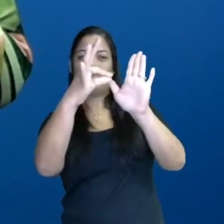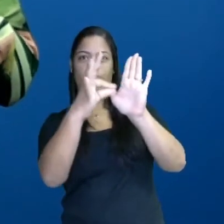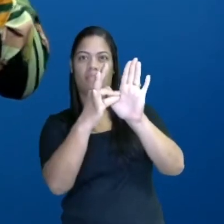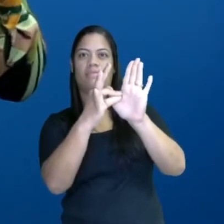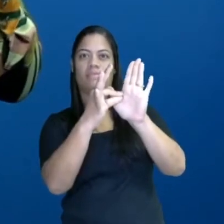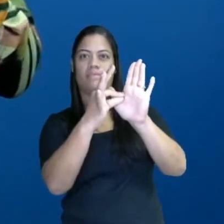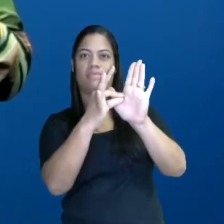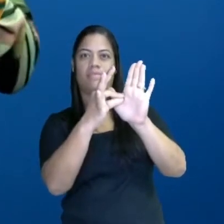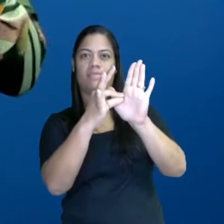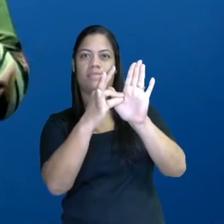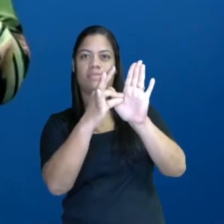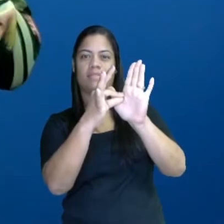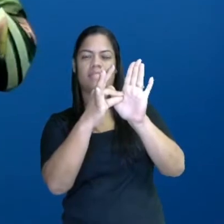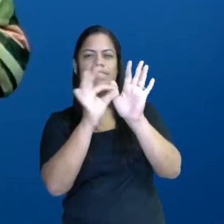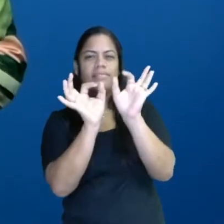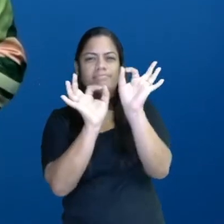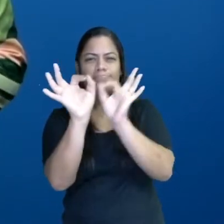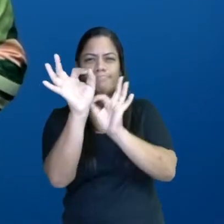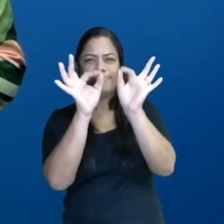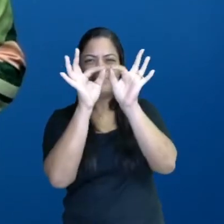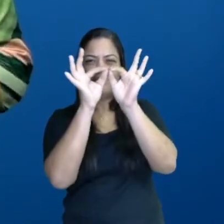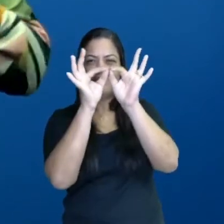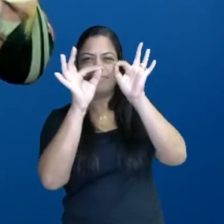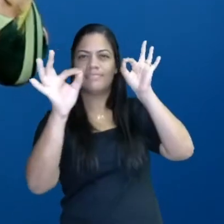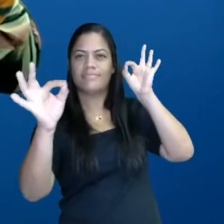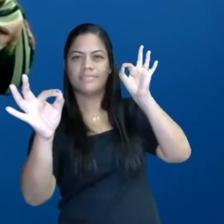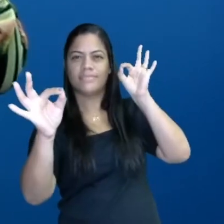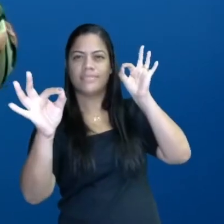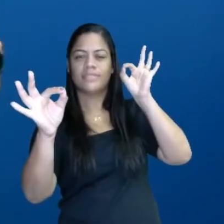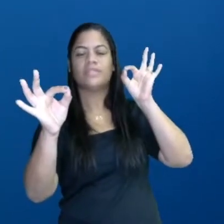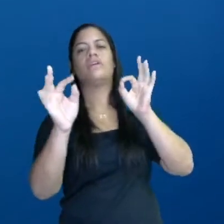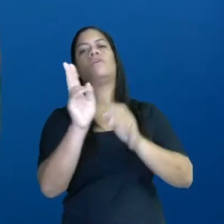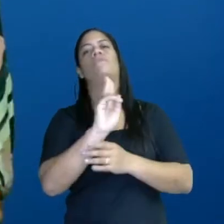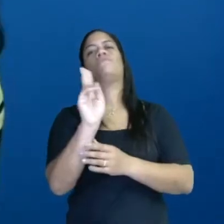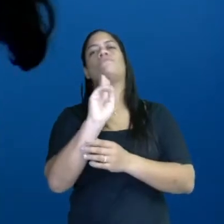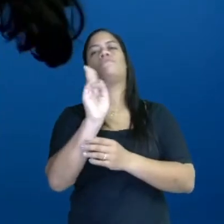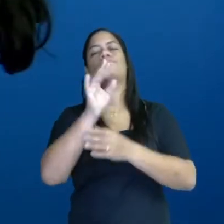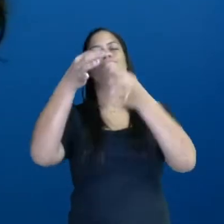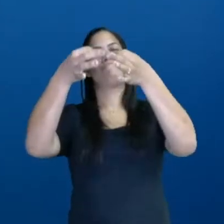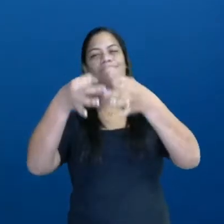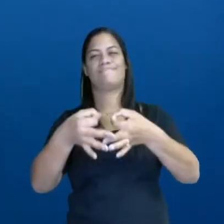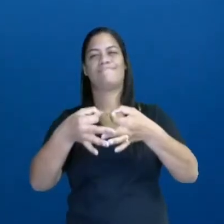essa semi-reta couber bem direitinho dentro do polígono, então ele é um polígono